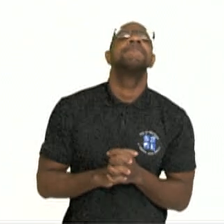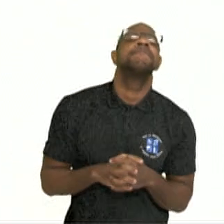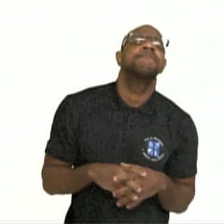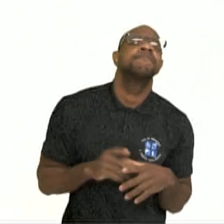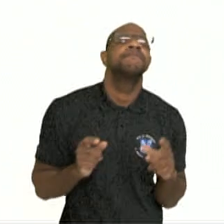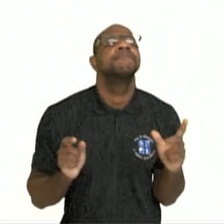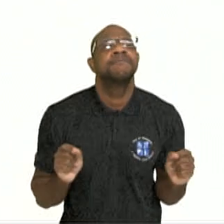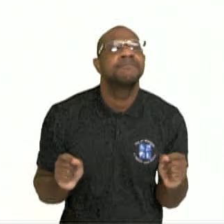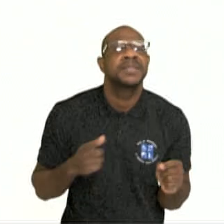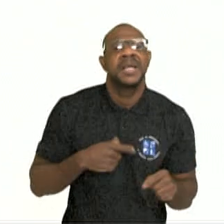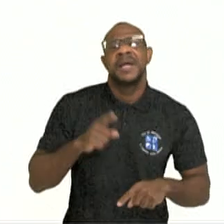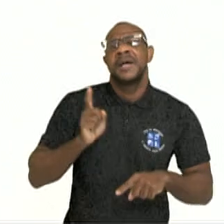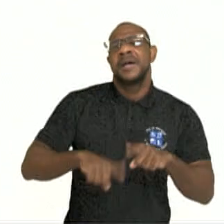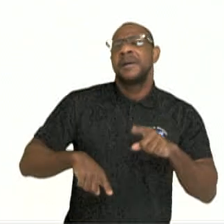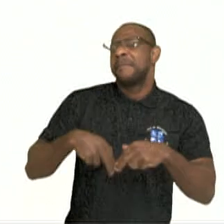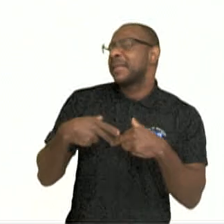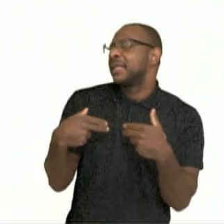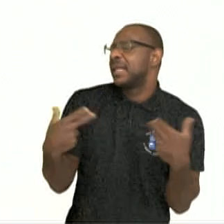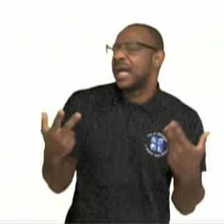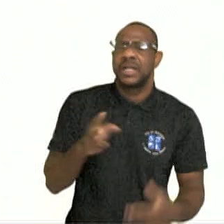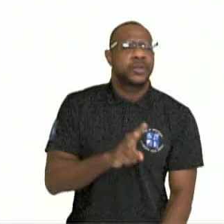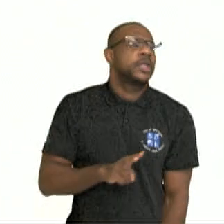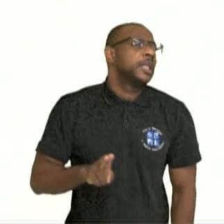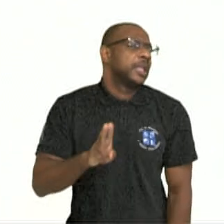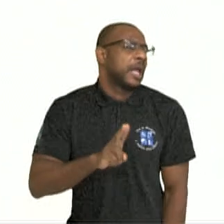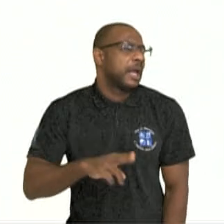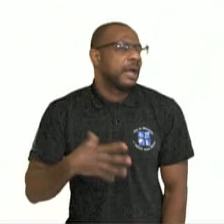ali vários materiais sendo utilizados,